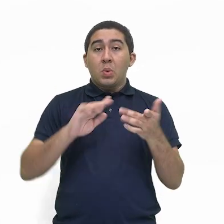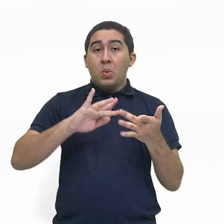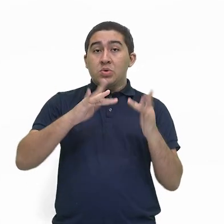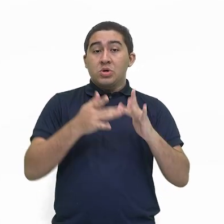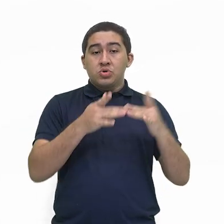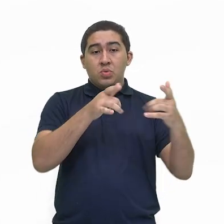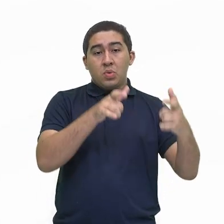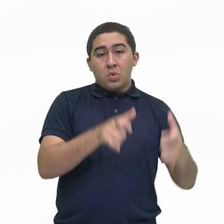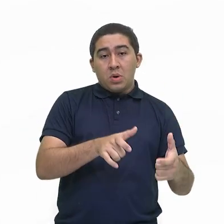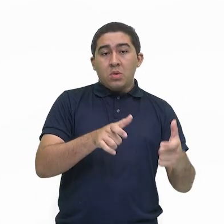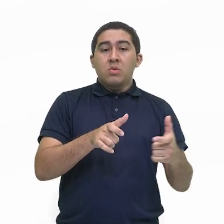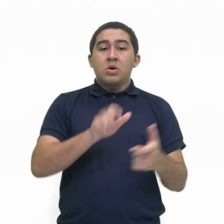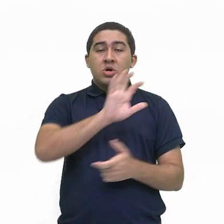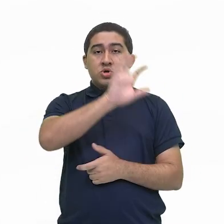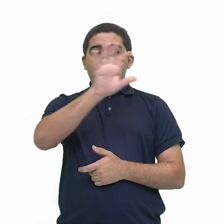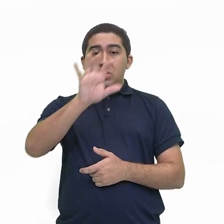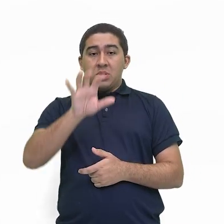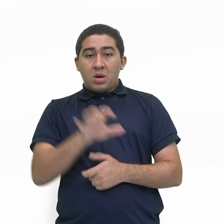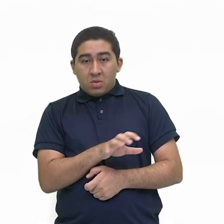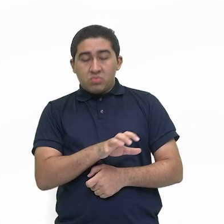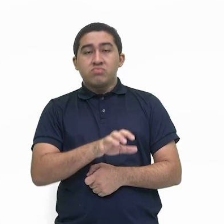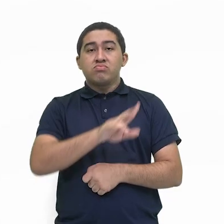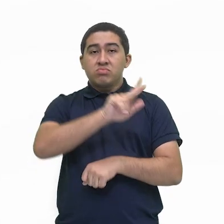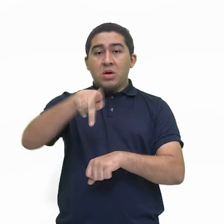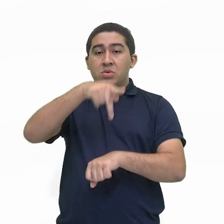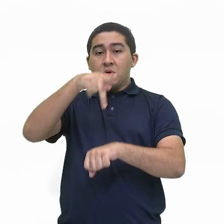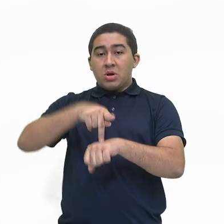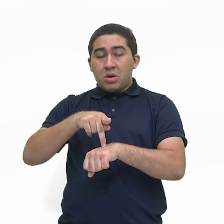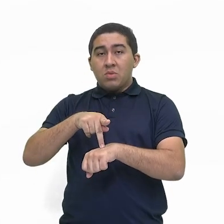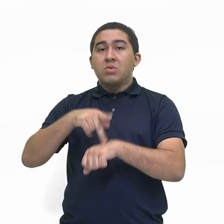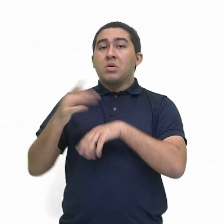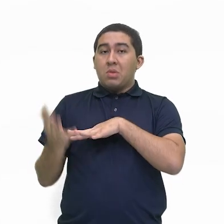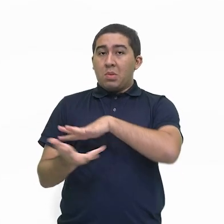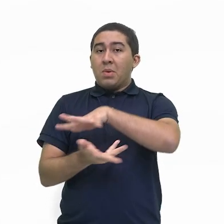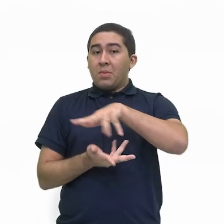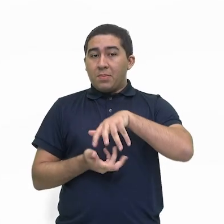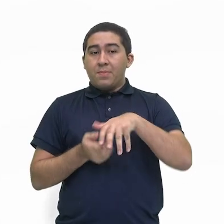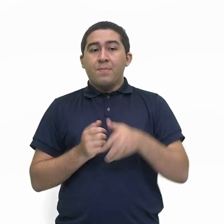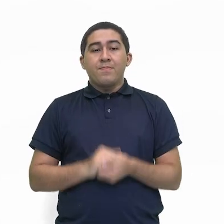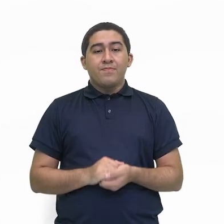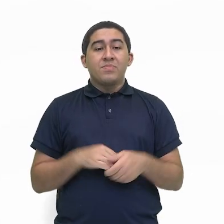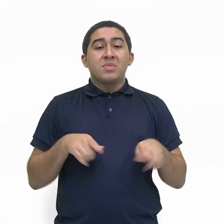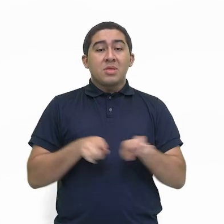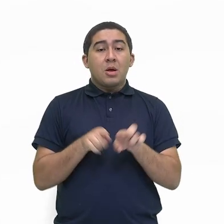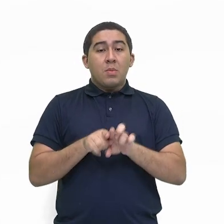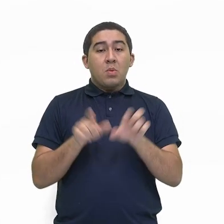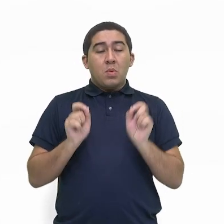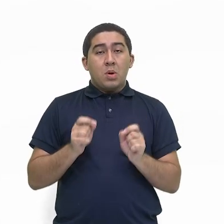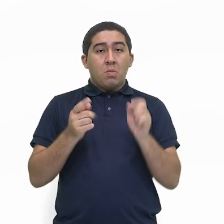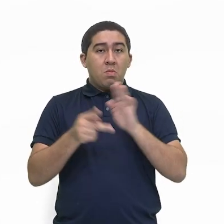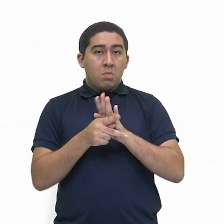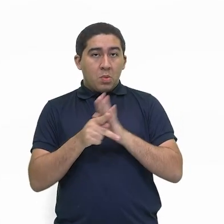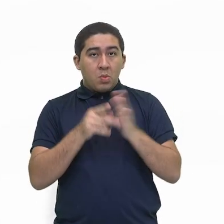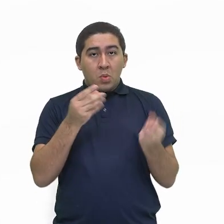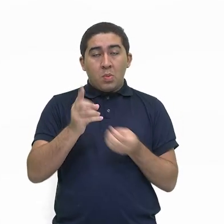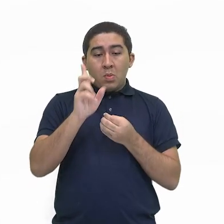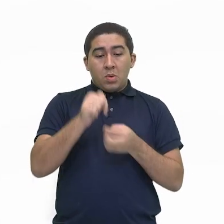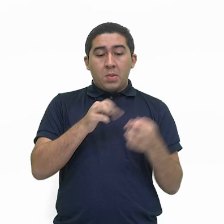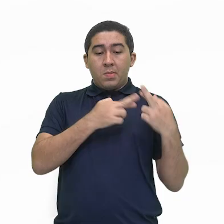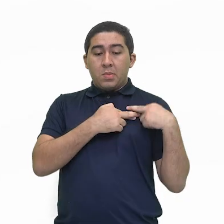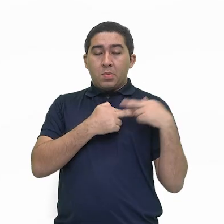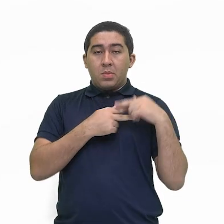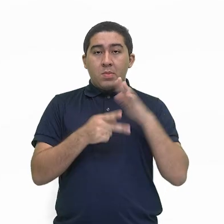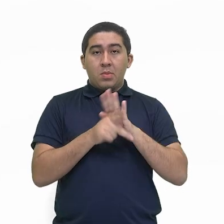âmbito local, regional, nacional e global, bem como o papel